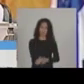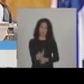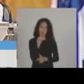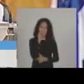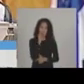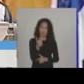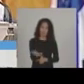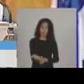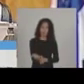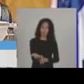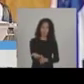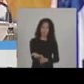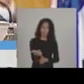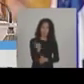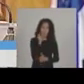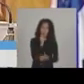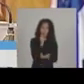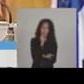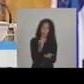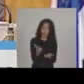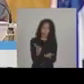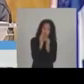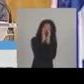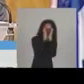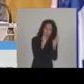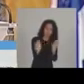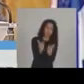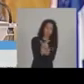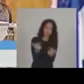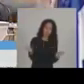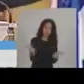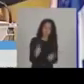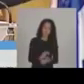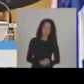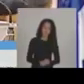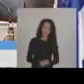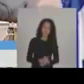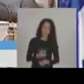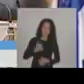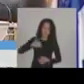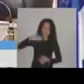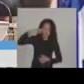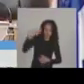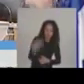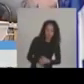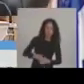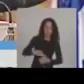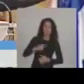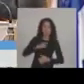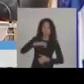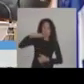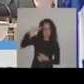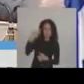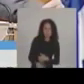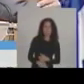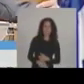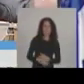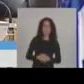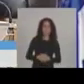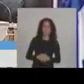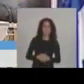pessoa do sexo feminino que eu tenho certeza absoluta que a